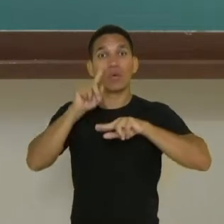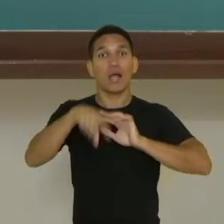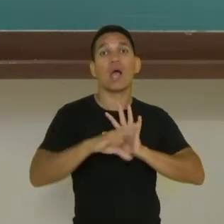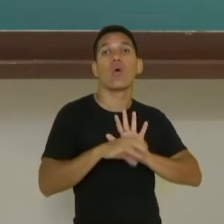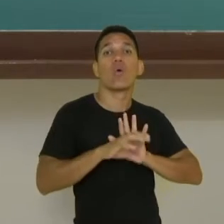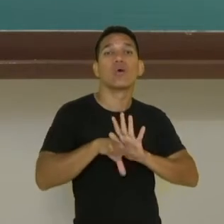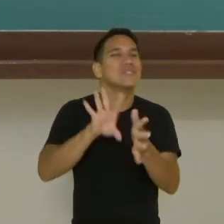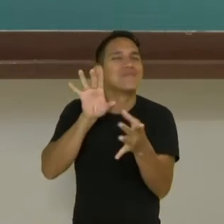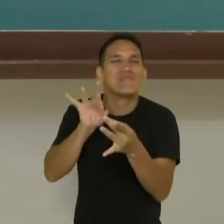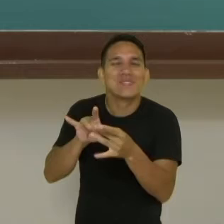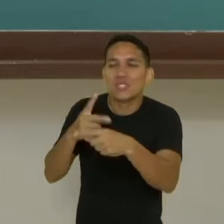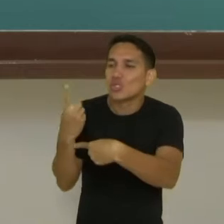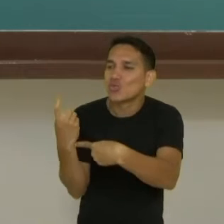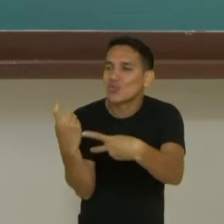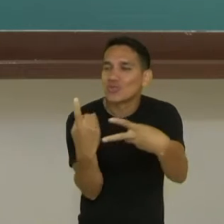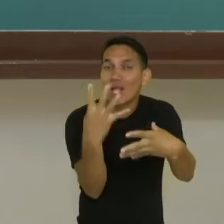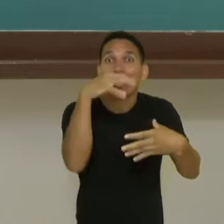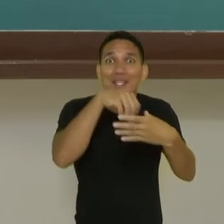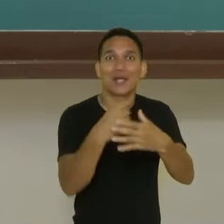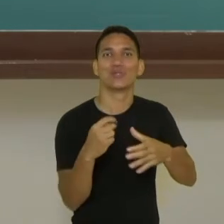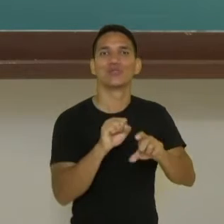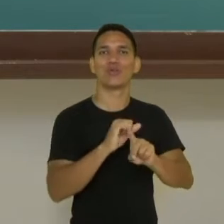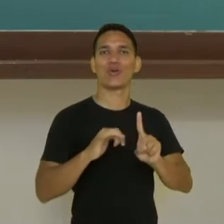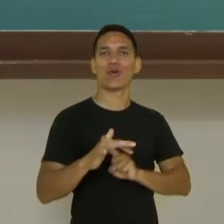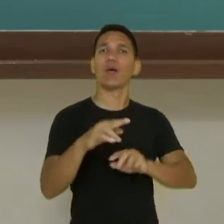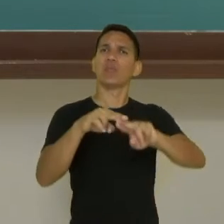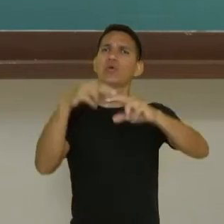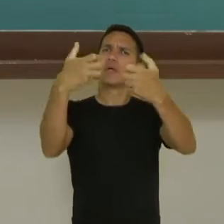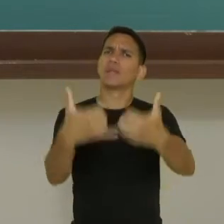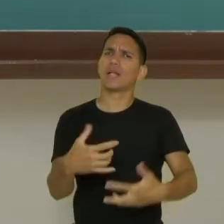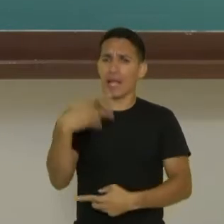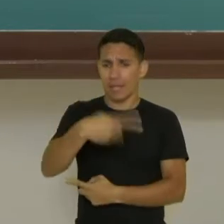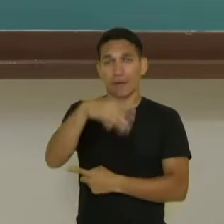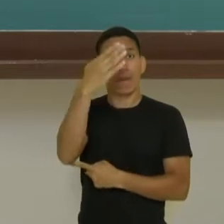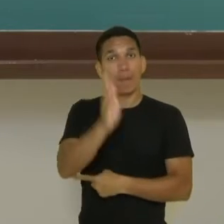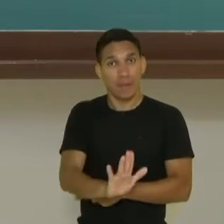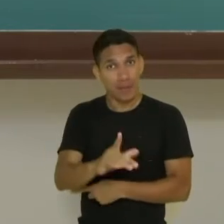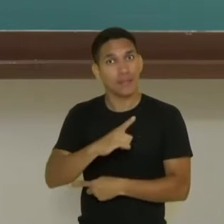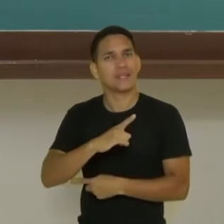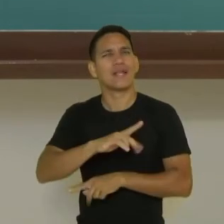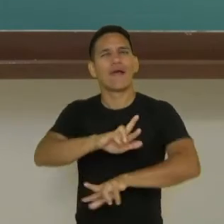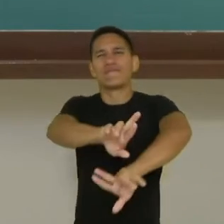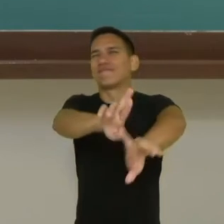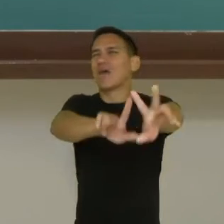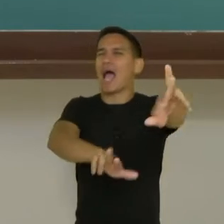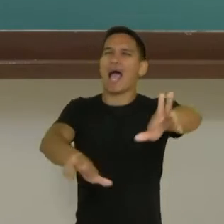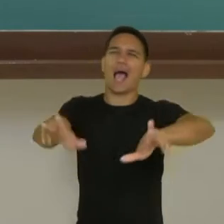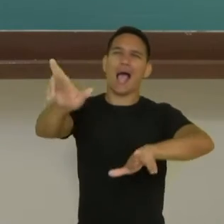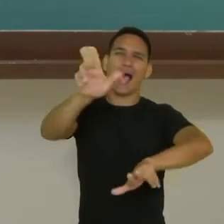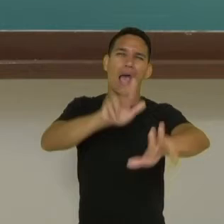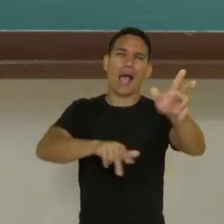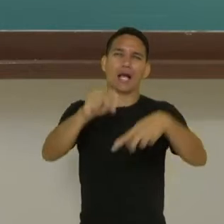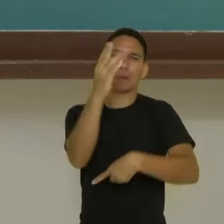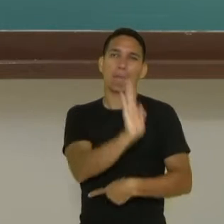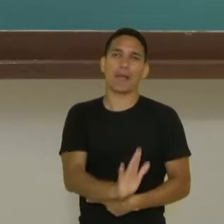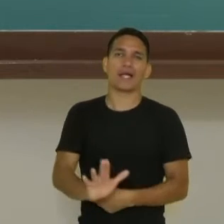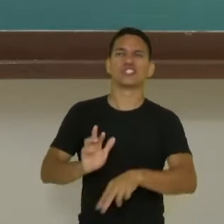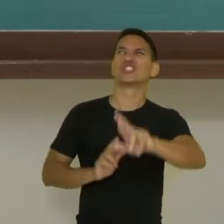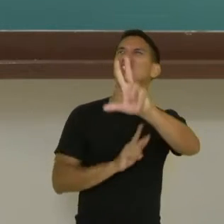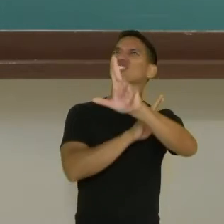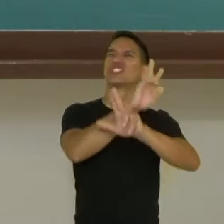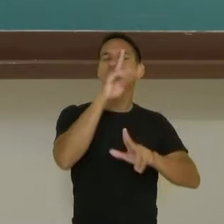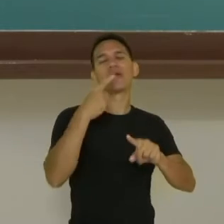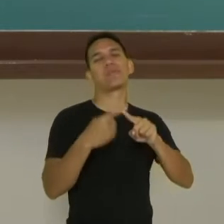de singularidades sociais. Então, por isso que eu falei que no Brasil, a gente vai ter vários Brasis, porque as realidades são